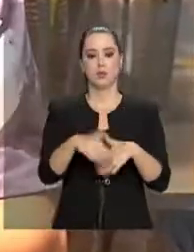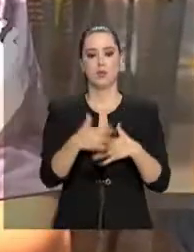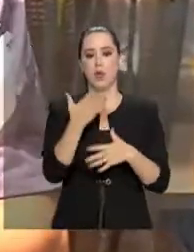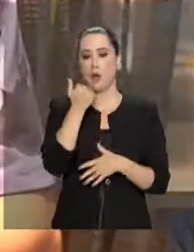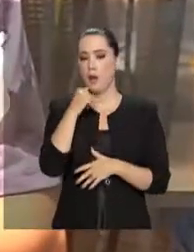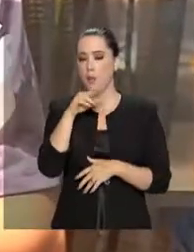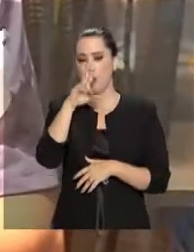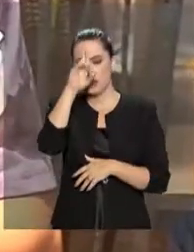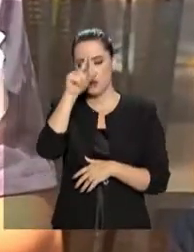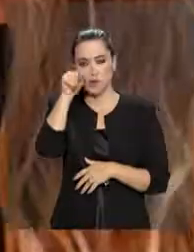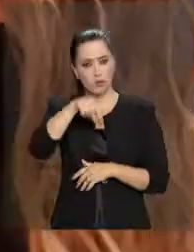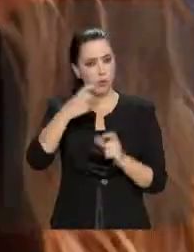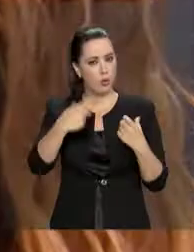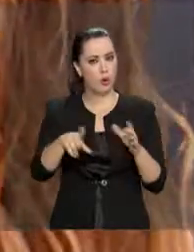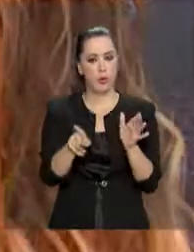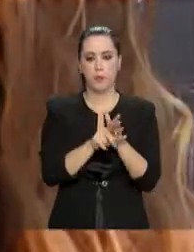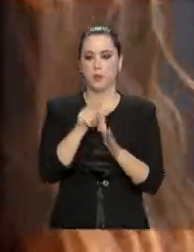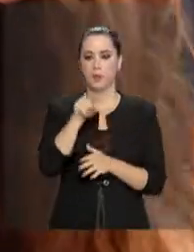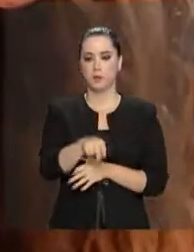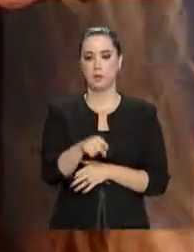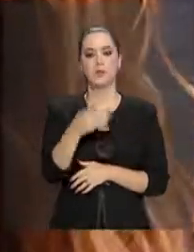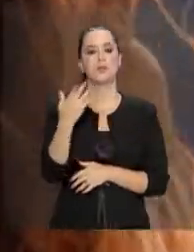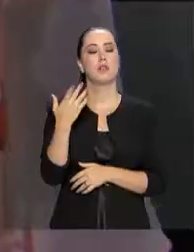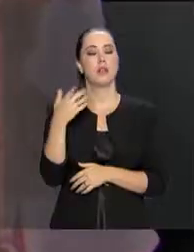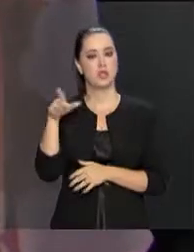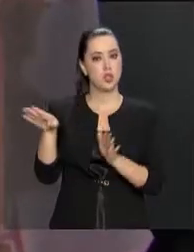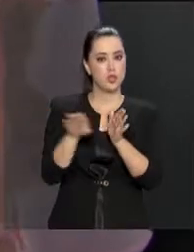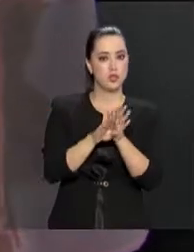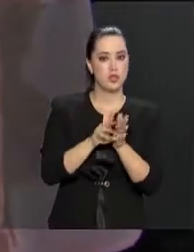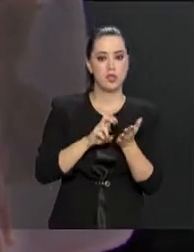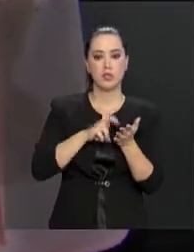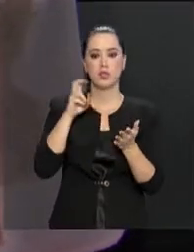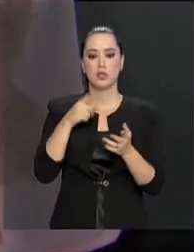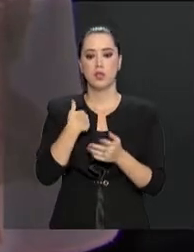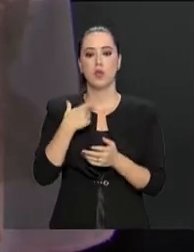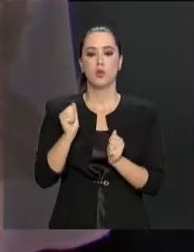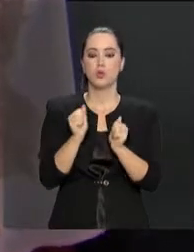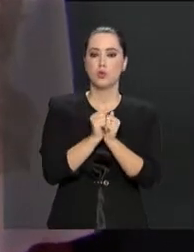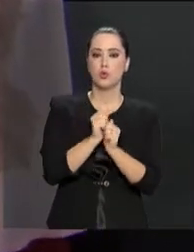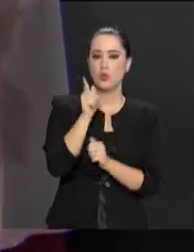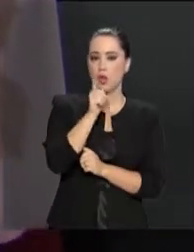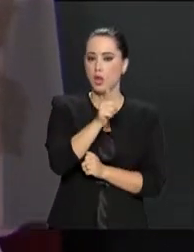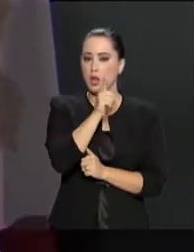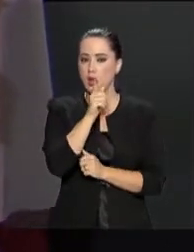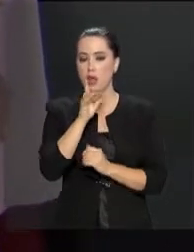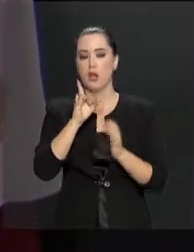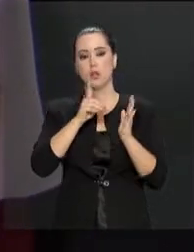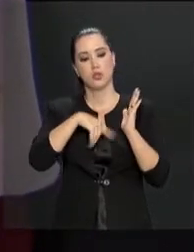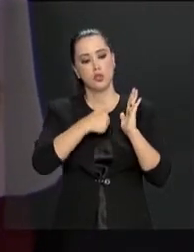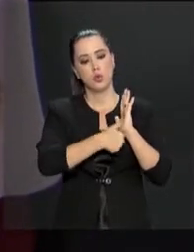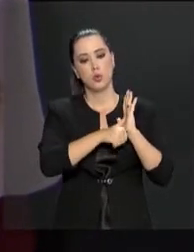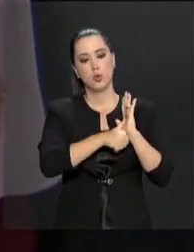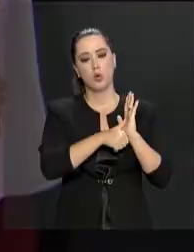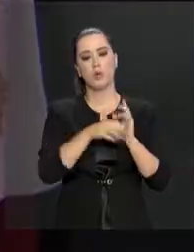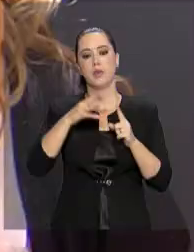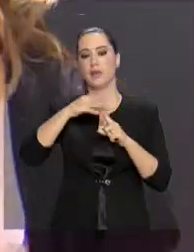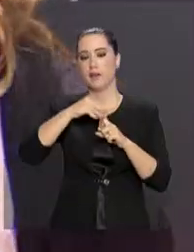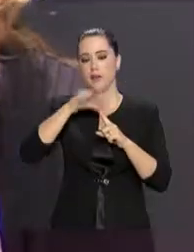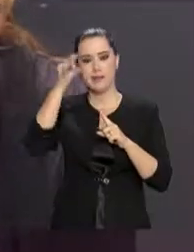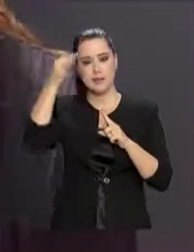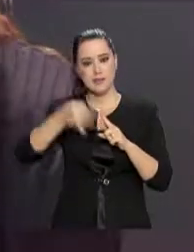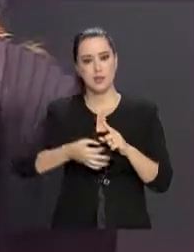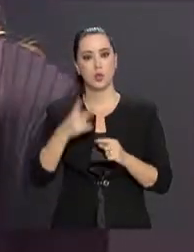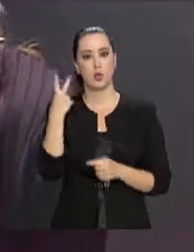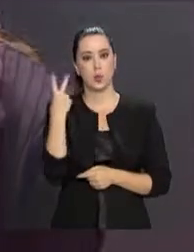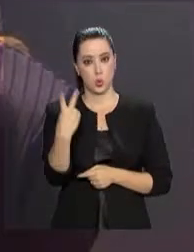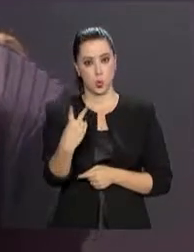almoçando ali mesmo. Gabriela chegou cedo, levou lanchinho, identidade e as canetas certas, é claro. Duas